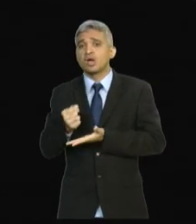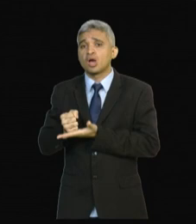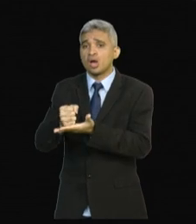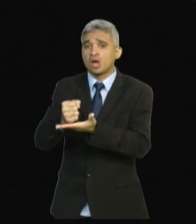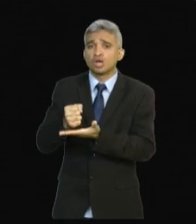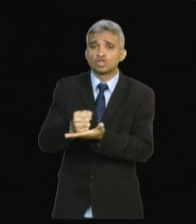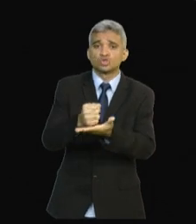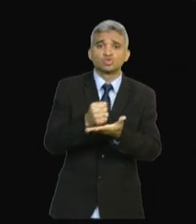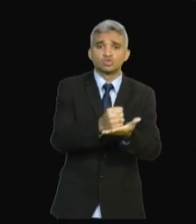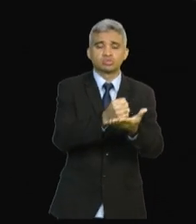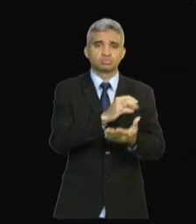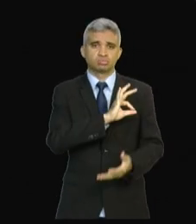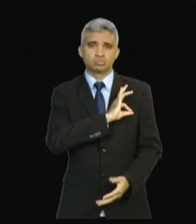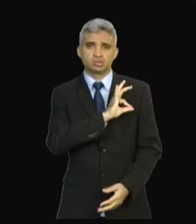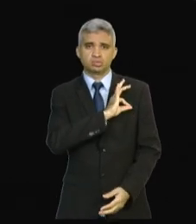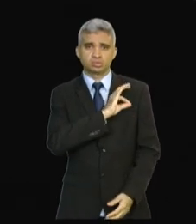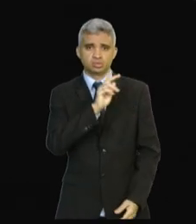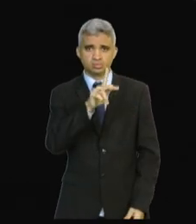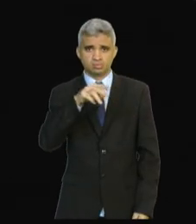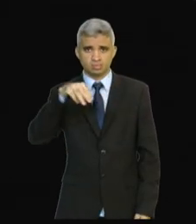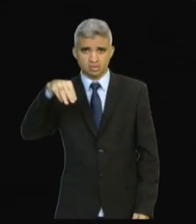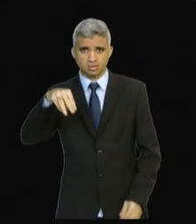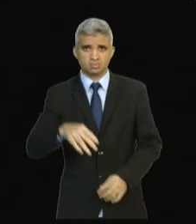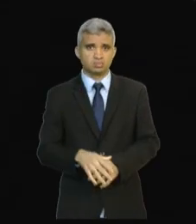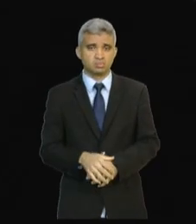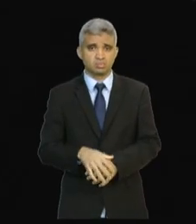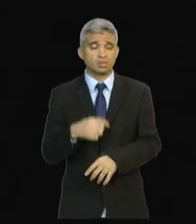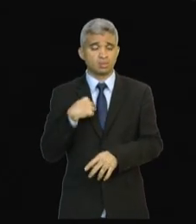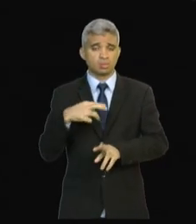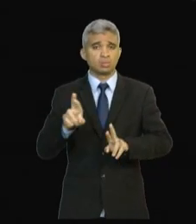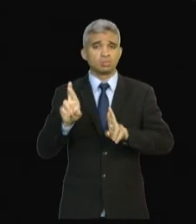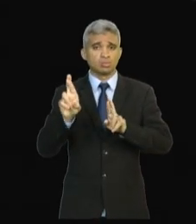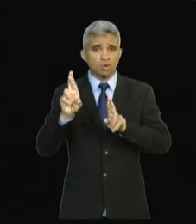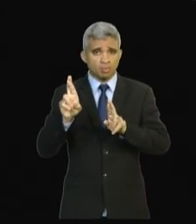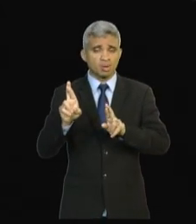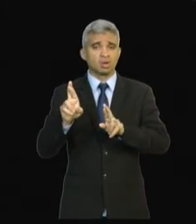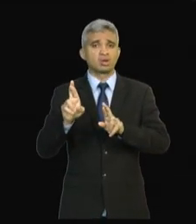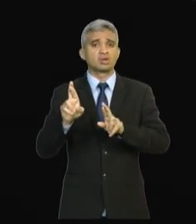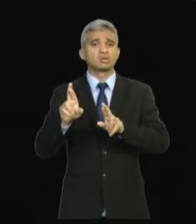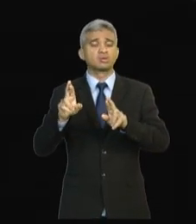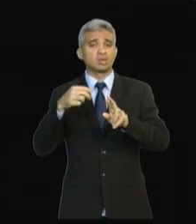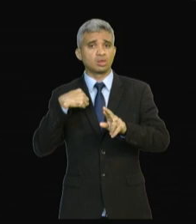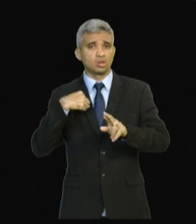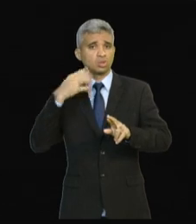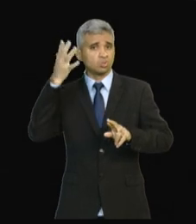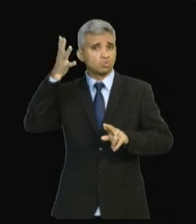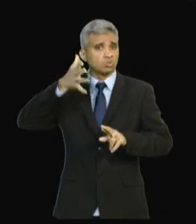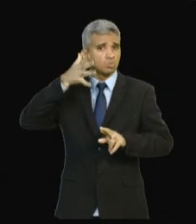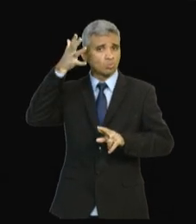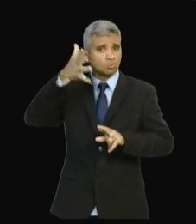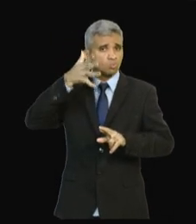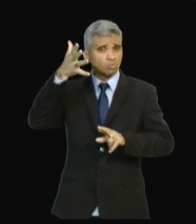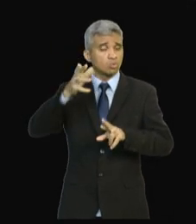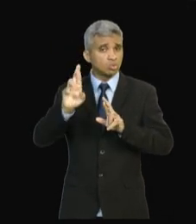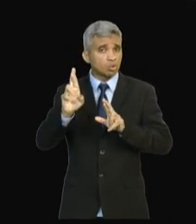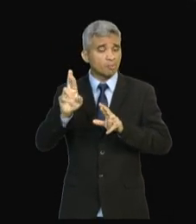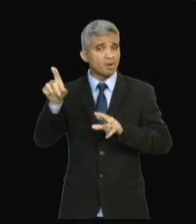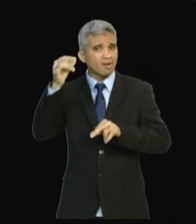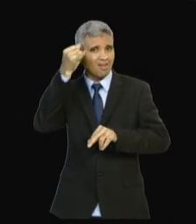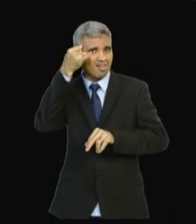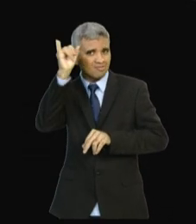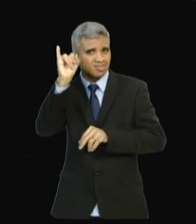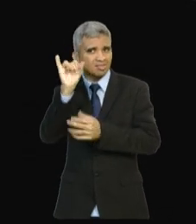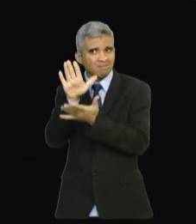E espero que minha fala não atrapalhe ele mais ainda, a perseguição aumente diante disso. Chama atenção também,